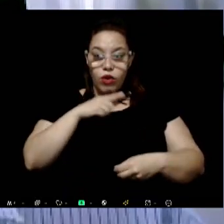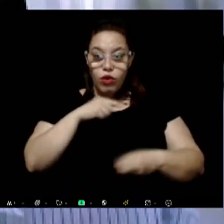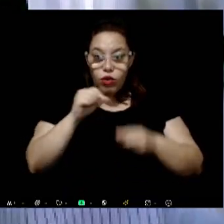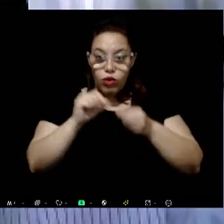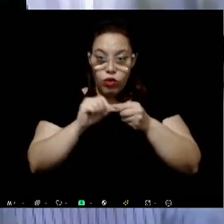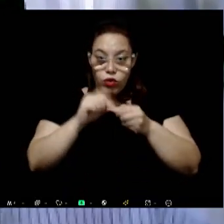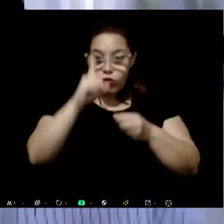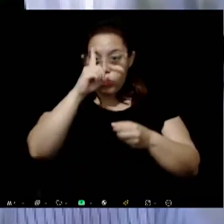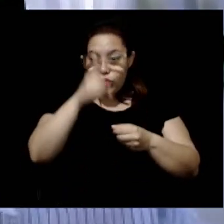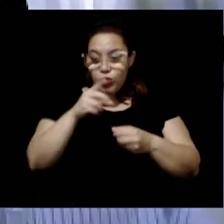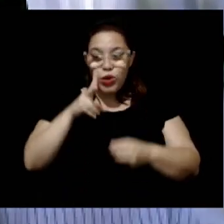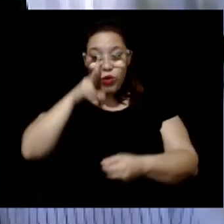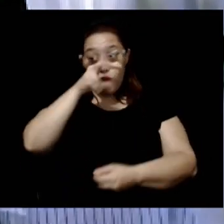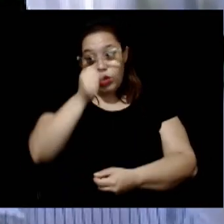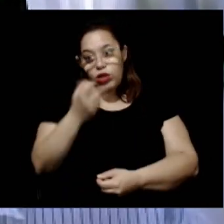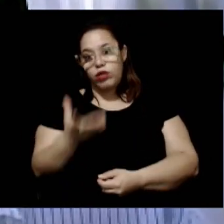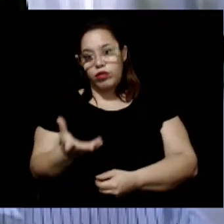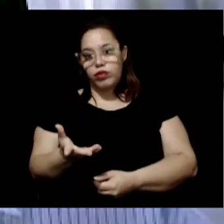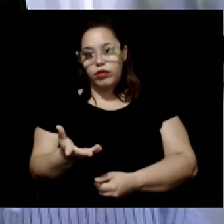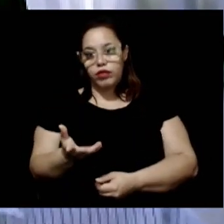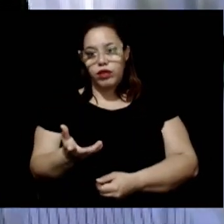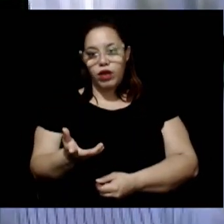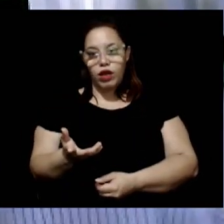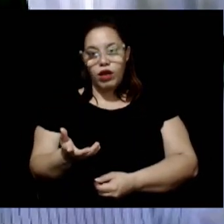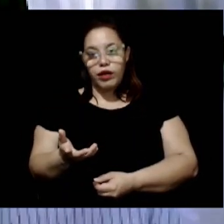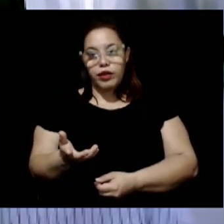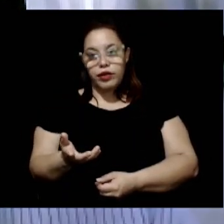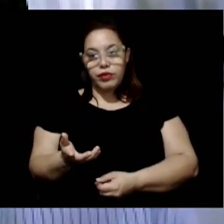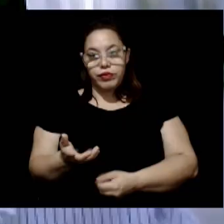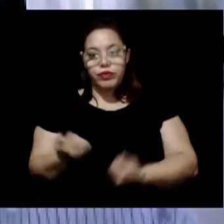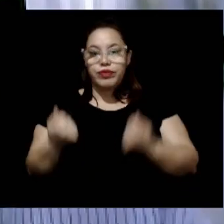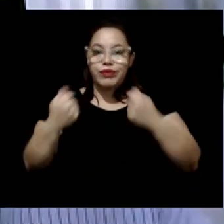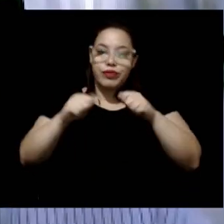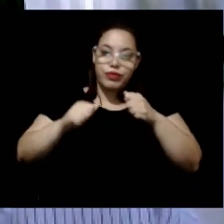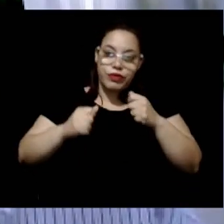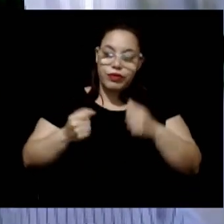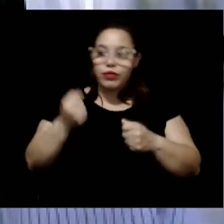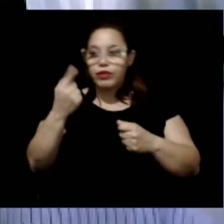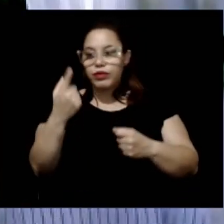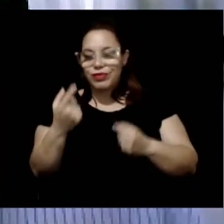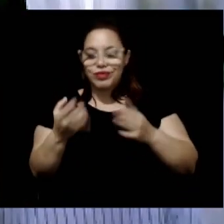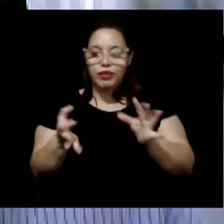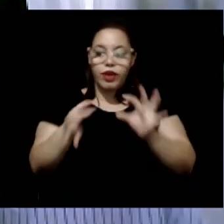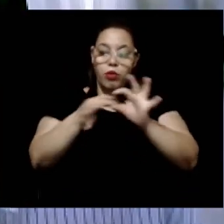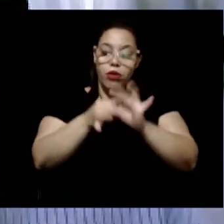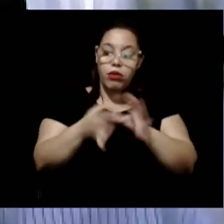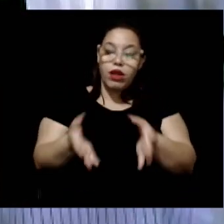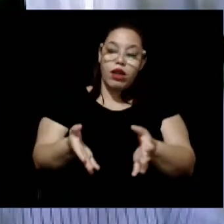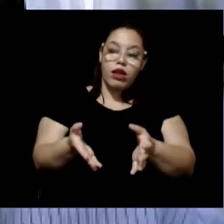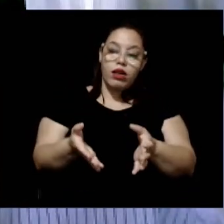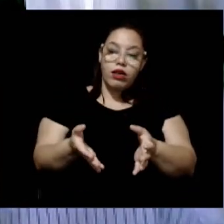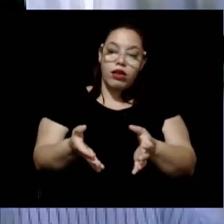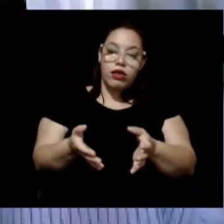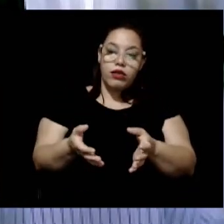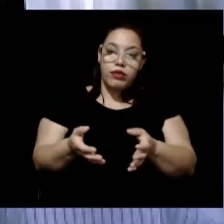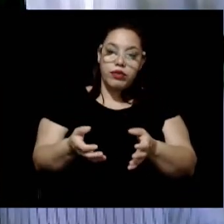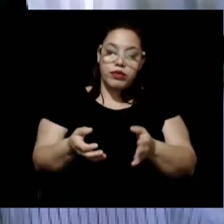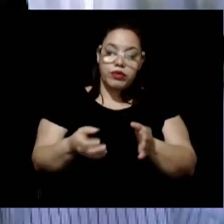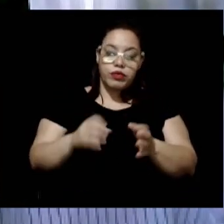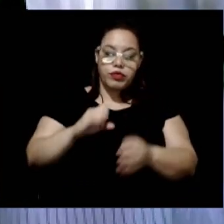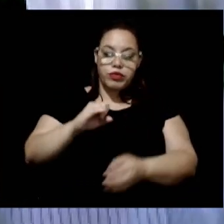forte. Mas a maior parte precisa de alguma coisa complementar, seja exame de imagem, seja exame